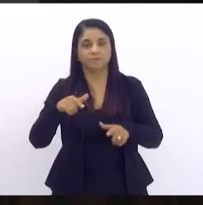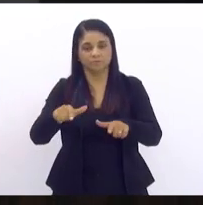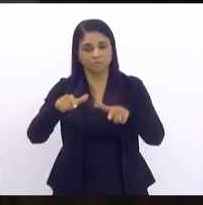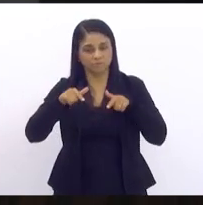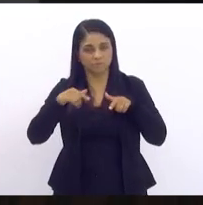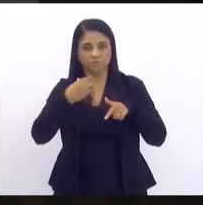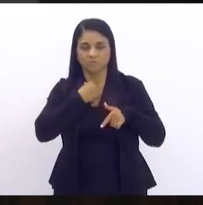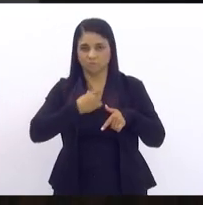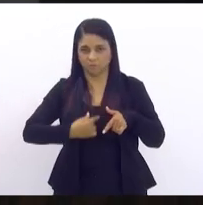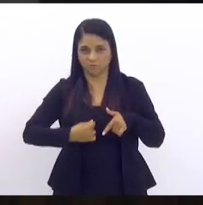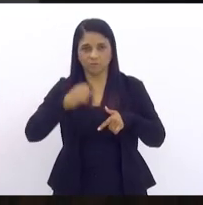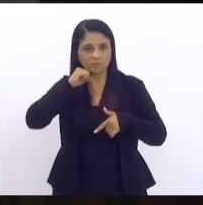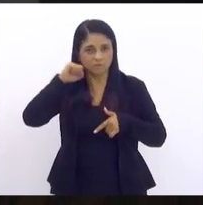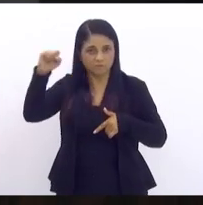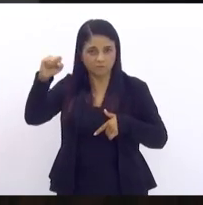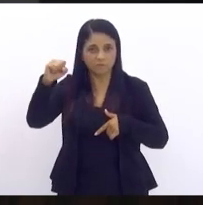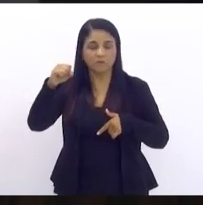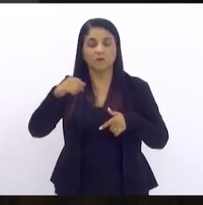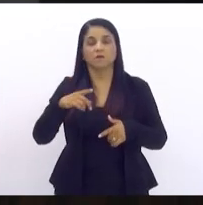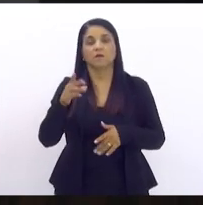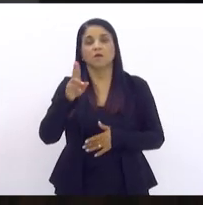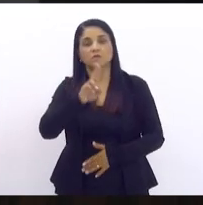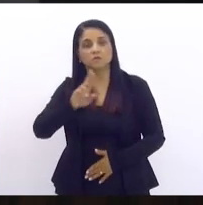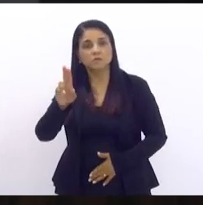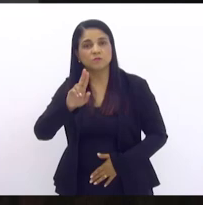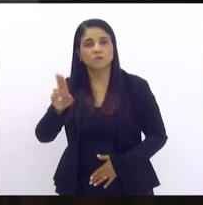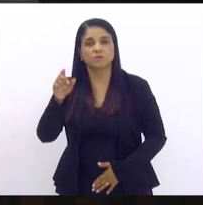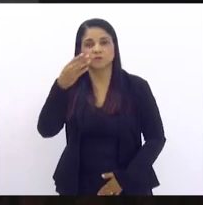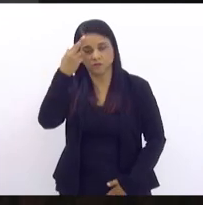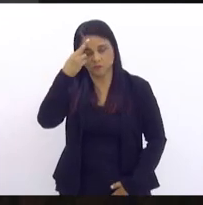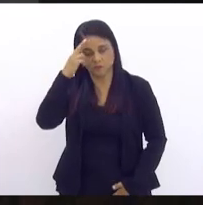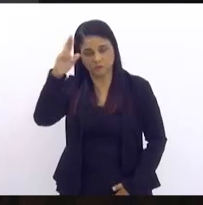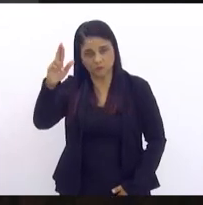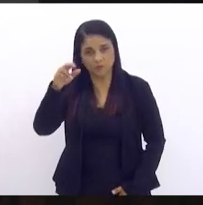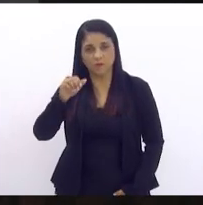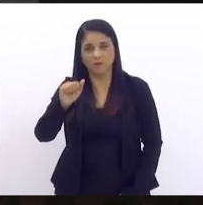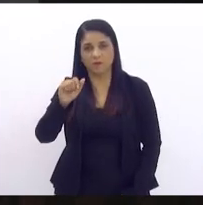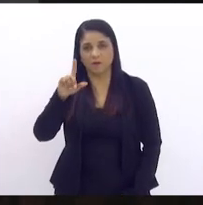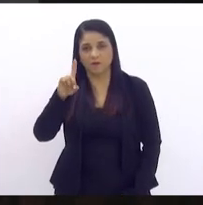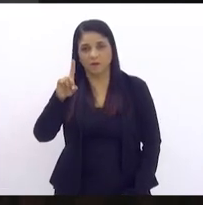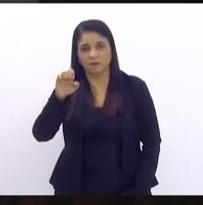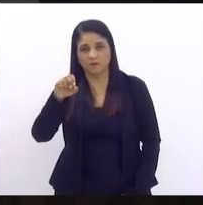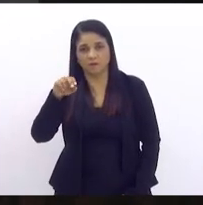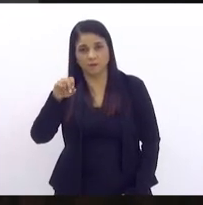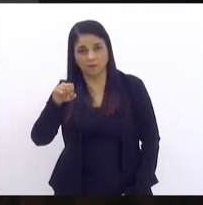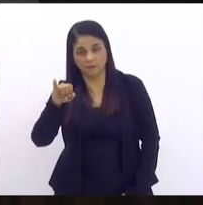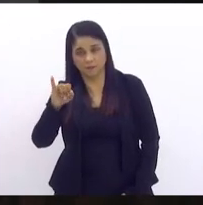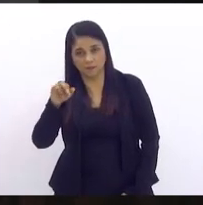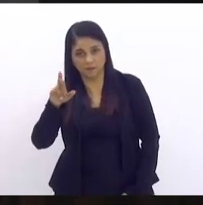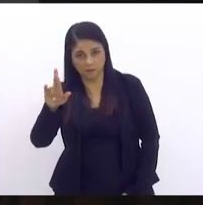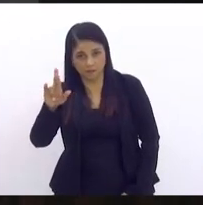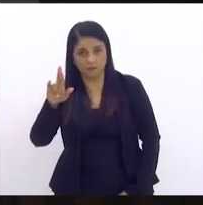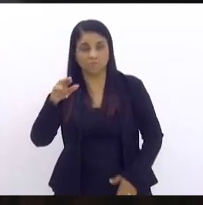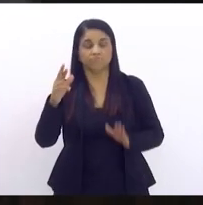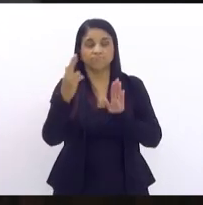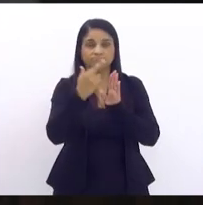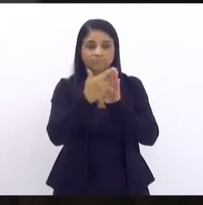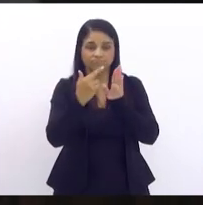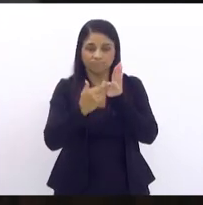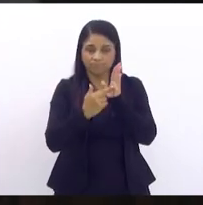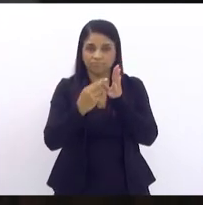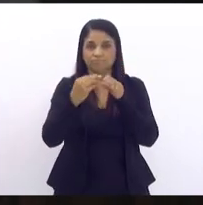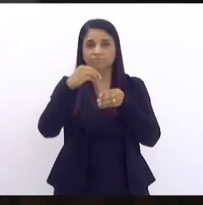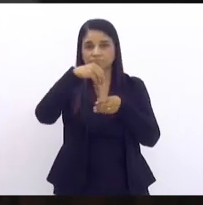senhor Adenir Silva. Parecer da Comissão de Normas Internas e Proposições Externas, favorável, relator,